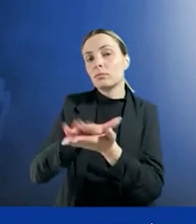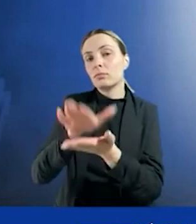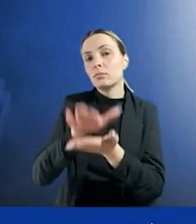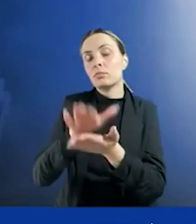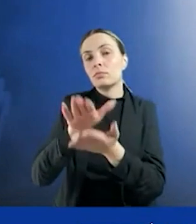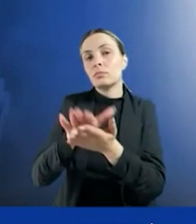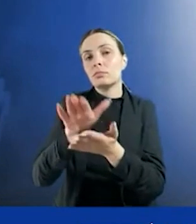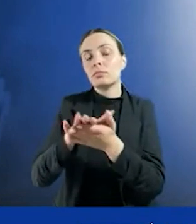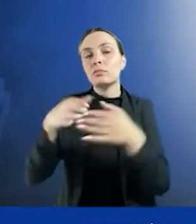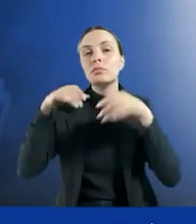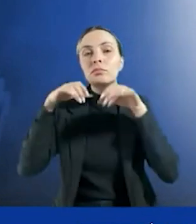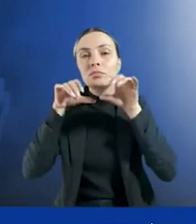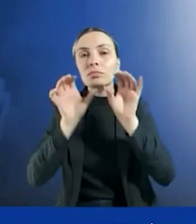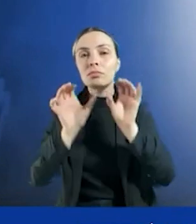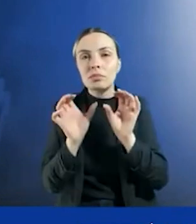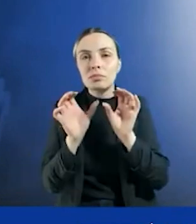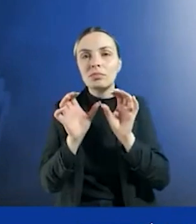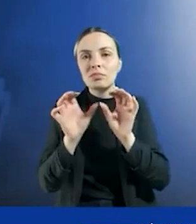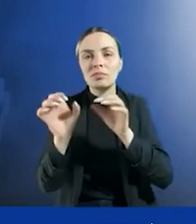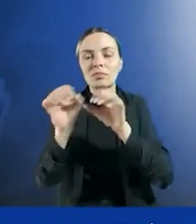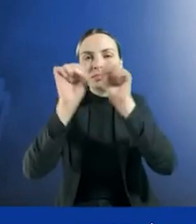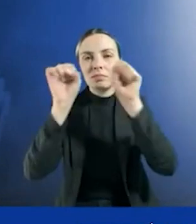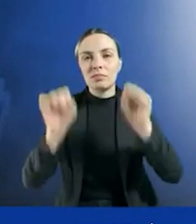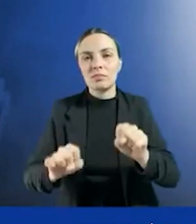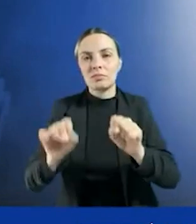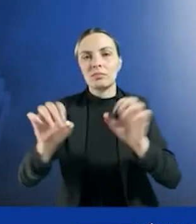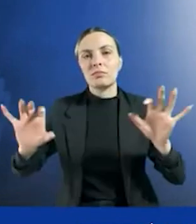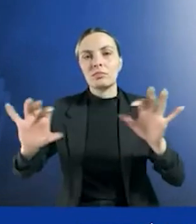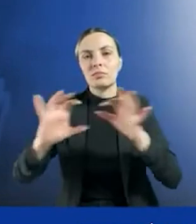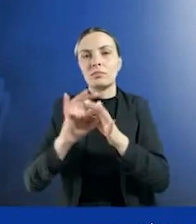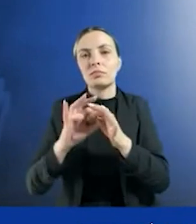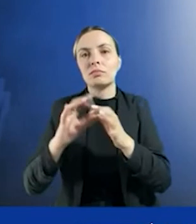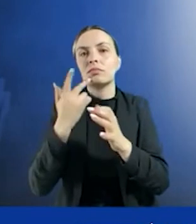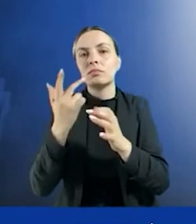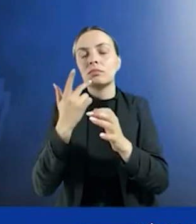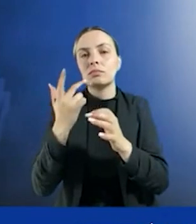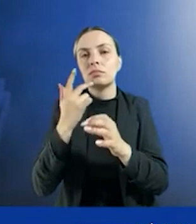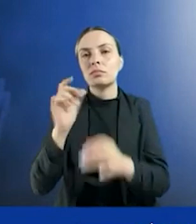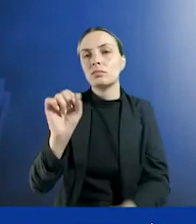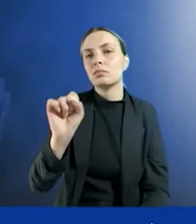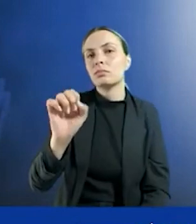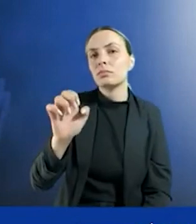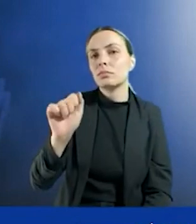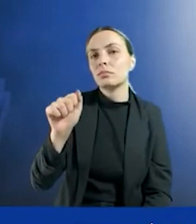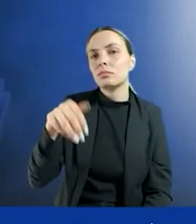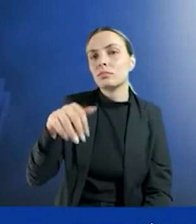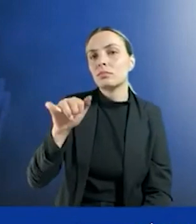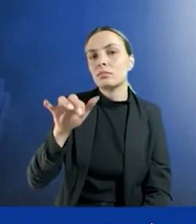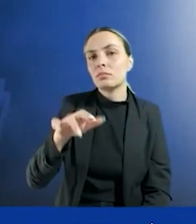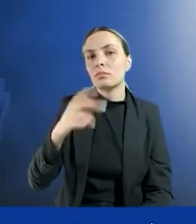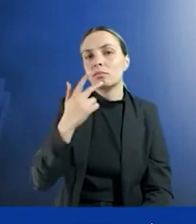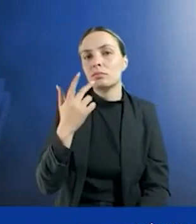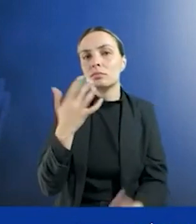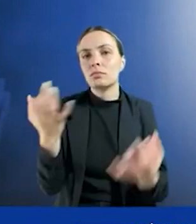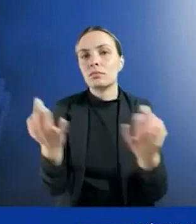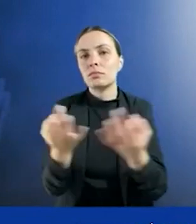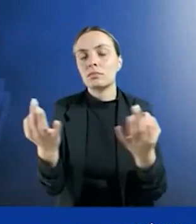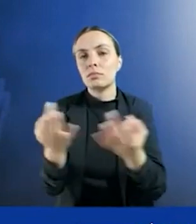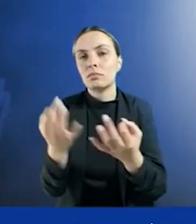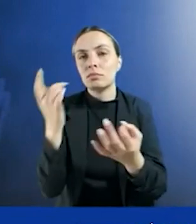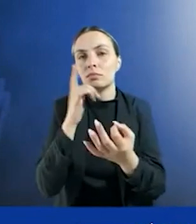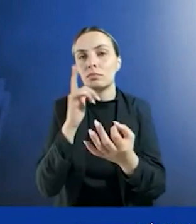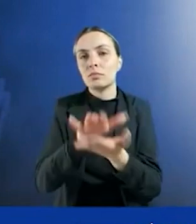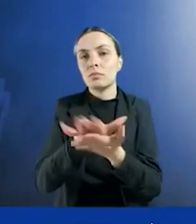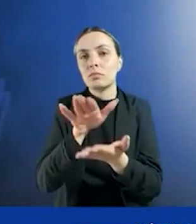de integração. E também falar de sermos mais eficientes. Então, podermos produzir numa mesma área,